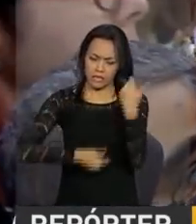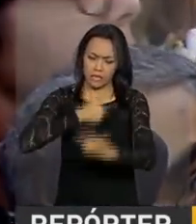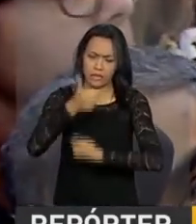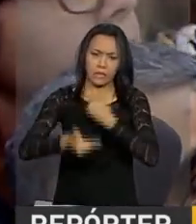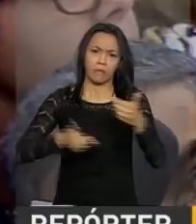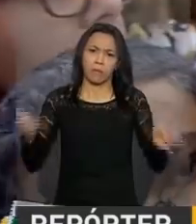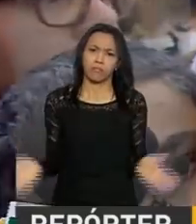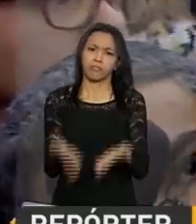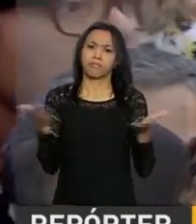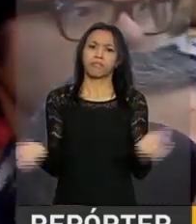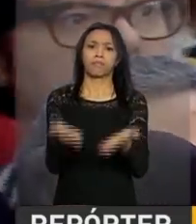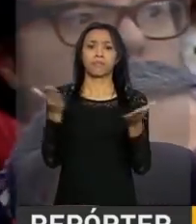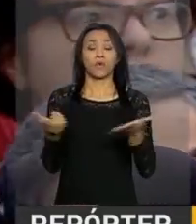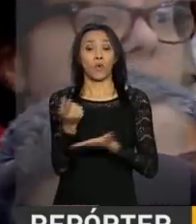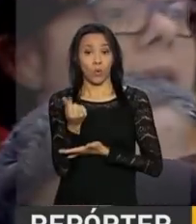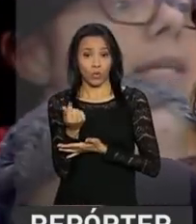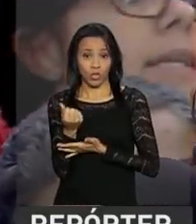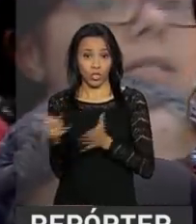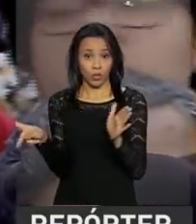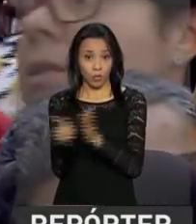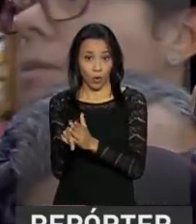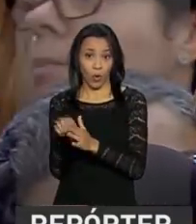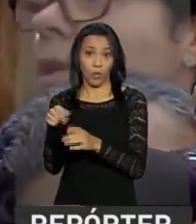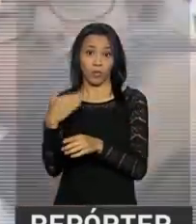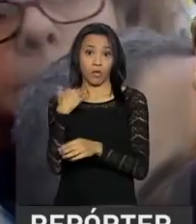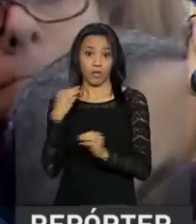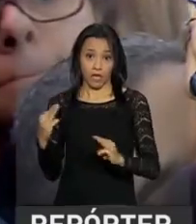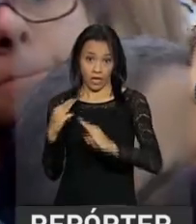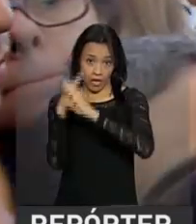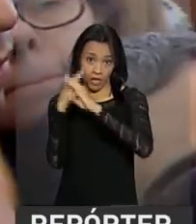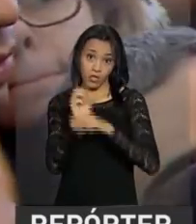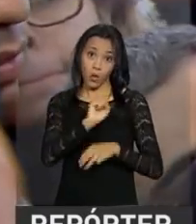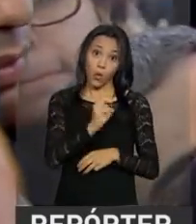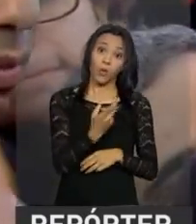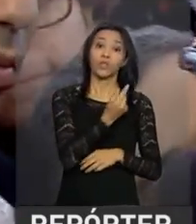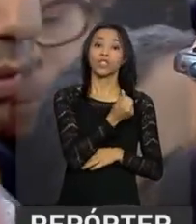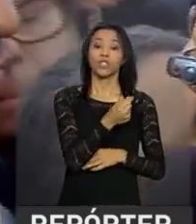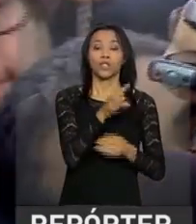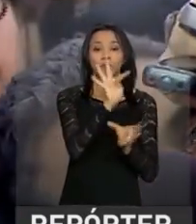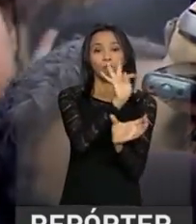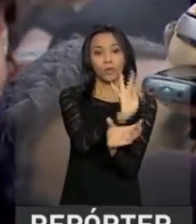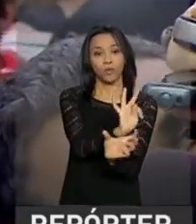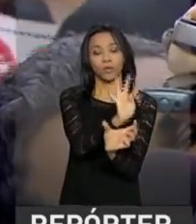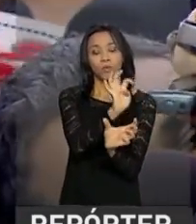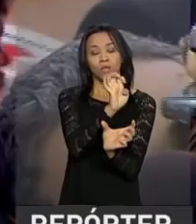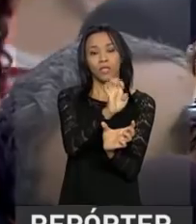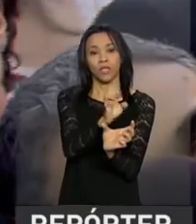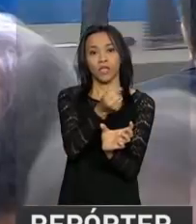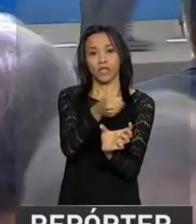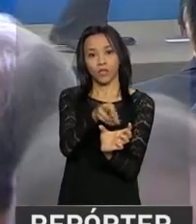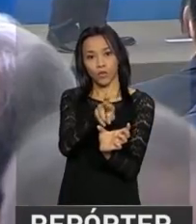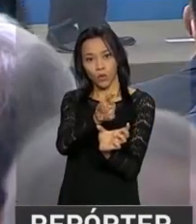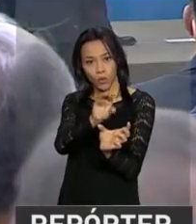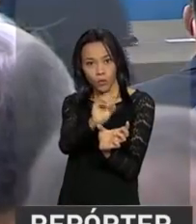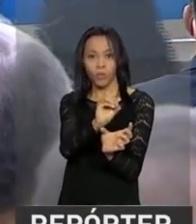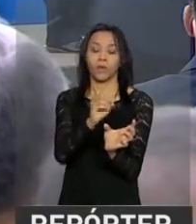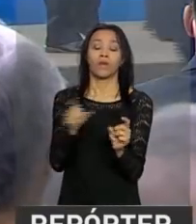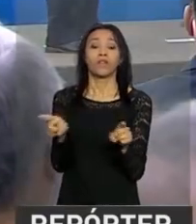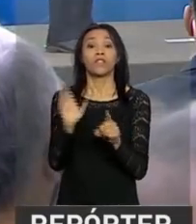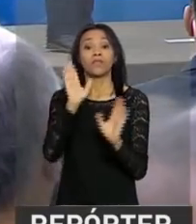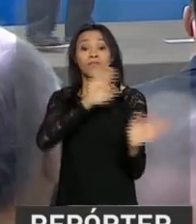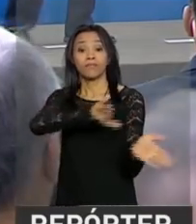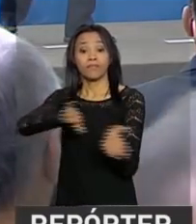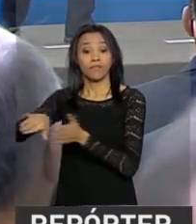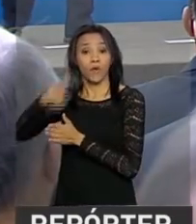país com os recursos da Caixa ou do próprio Tesouro, para que a Caixa possa continuar a ser o indutor. Já no